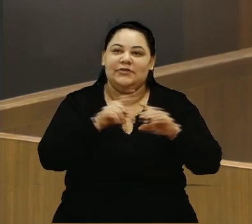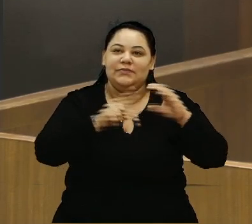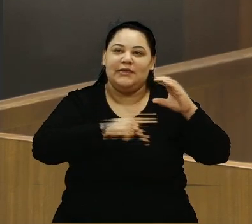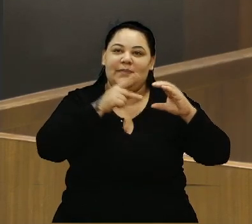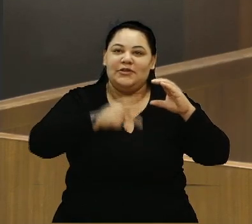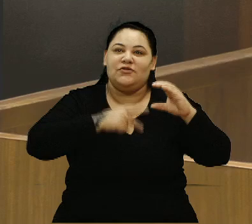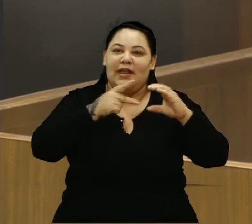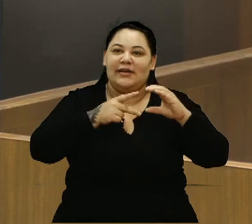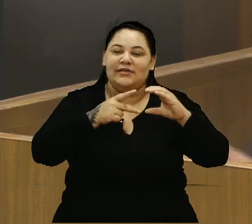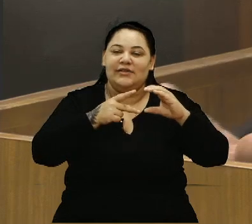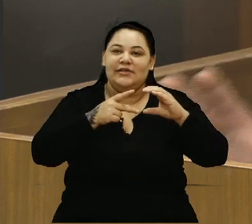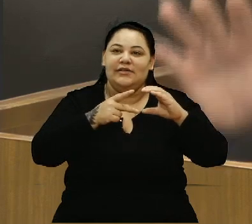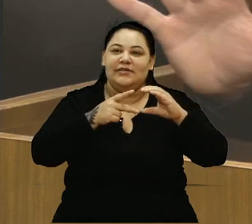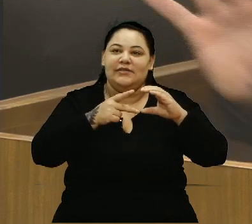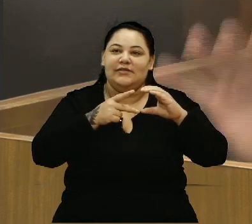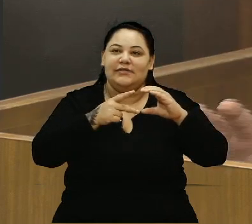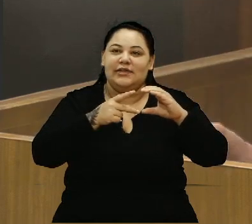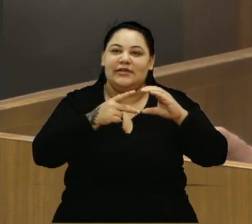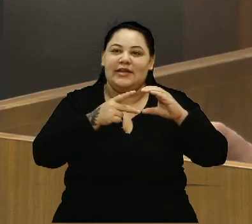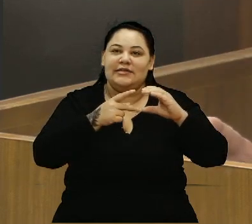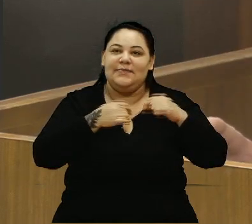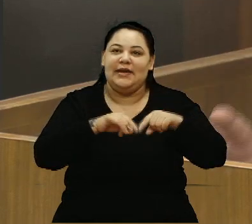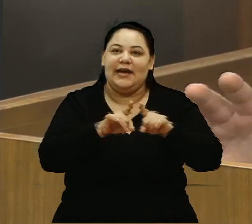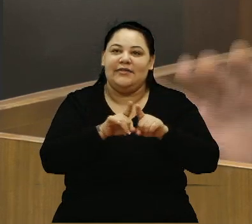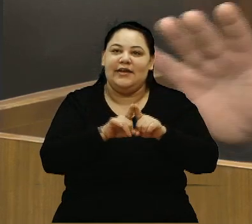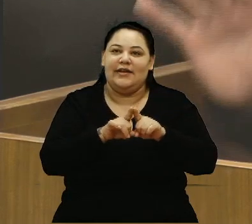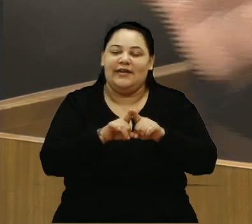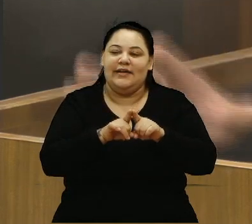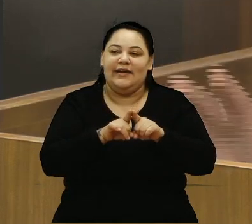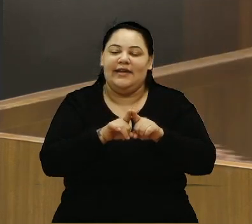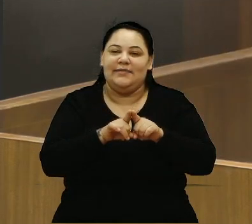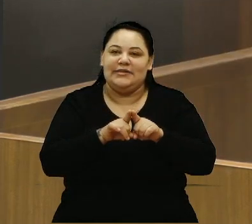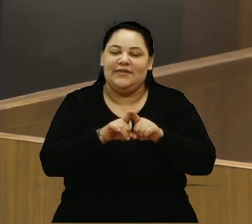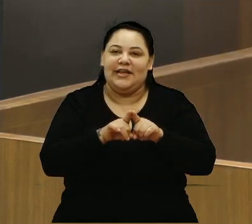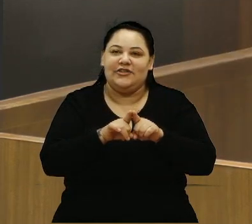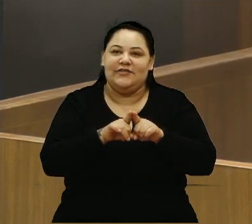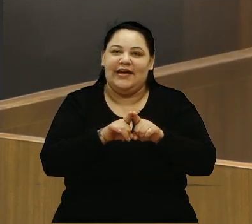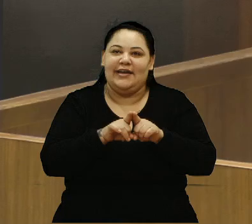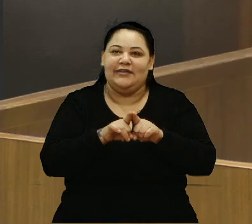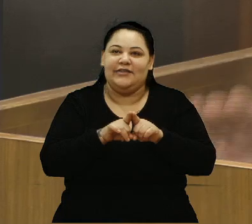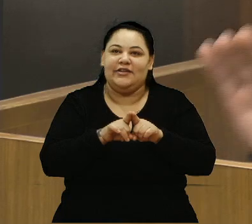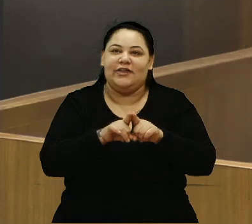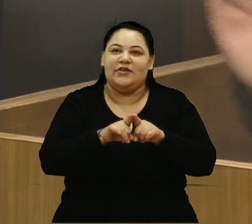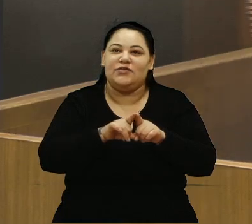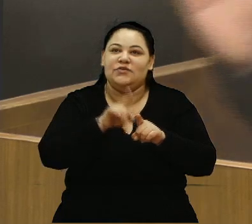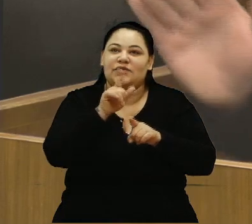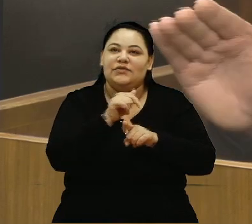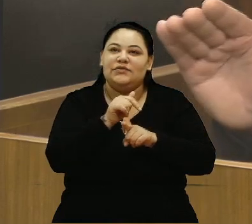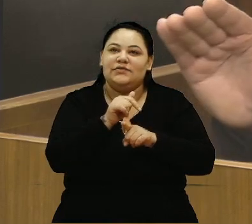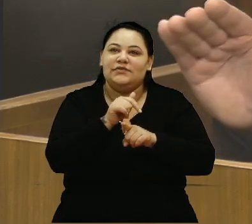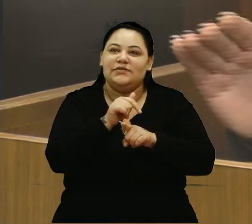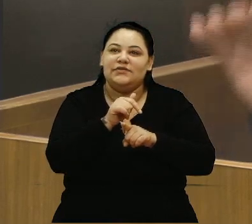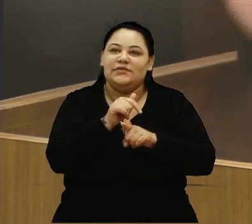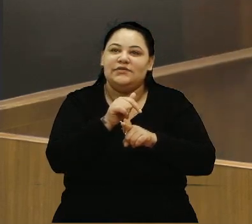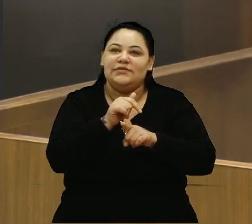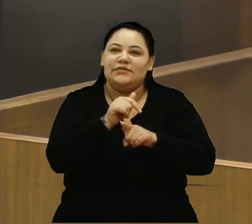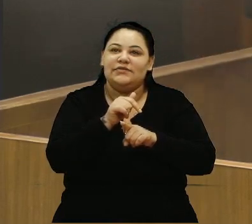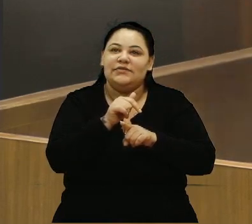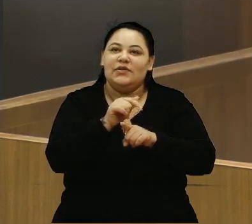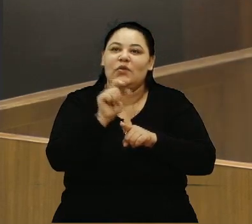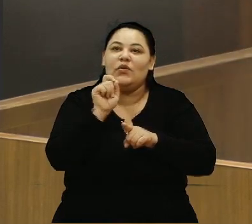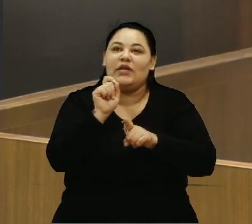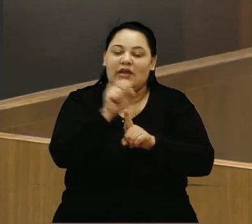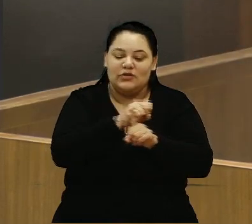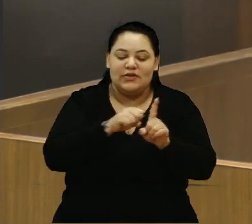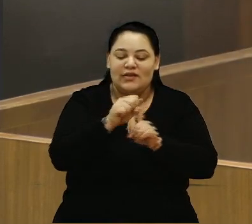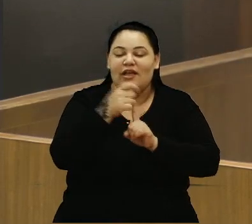CPMI, correto? É isso, a moção é para isso, dizendo que a gente apoia. O que nós precisamos ver? O que a sociedade